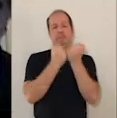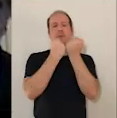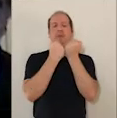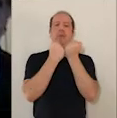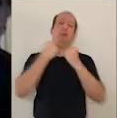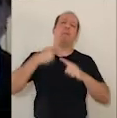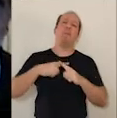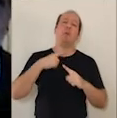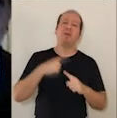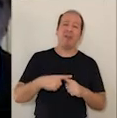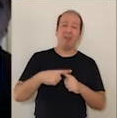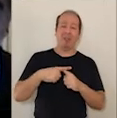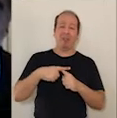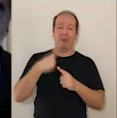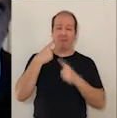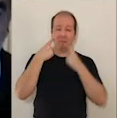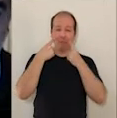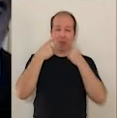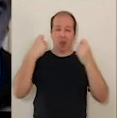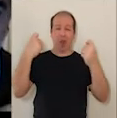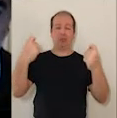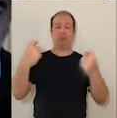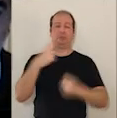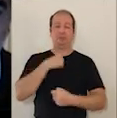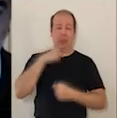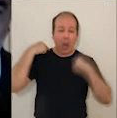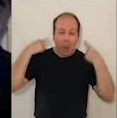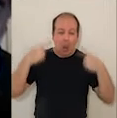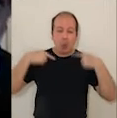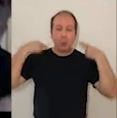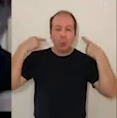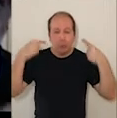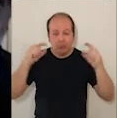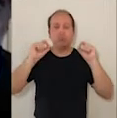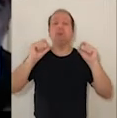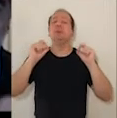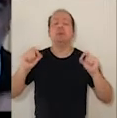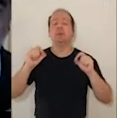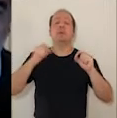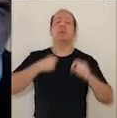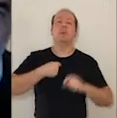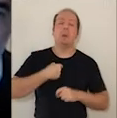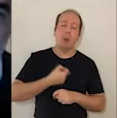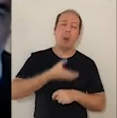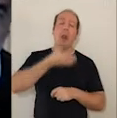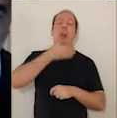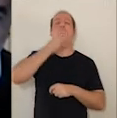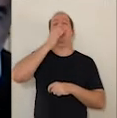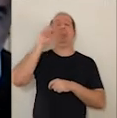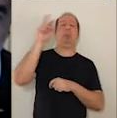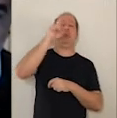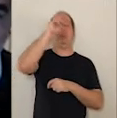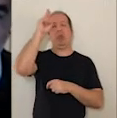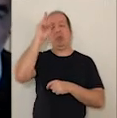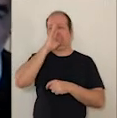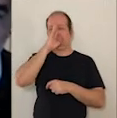esse violento mancebo, num acesso de loucura, no momento de embriaguez homicida, feriu-o de